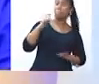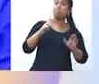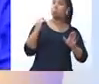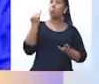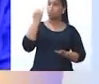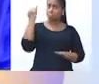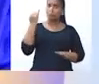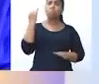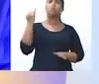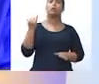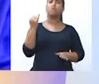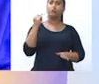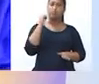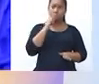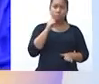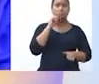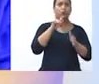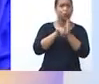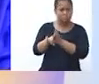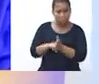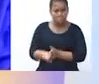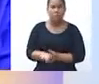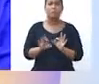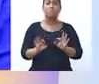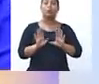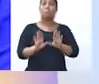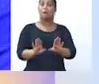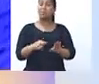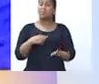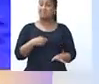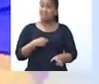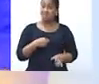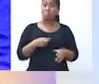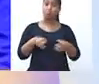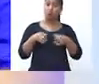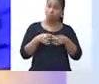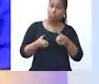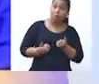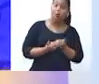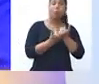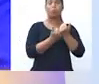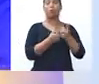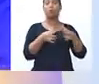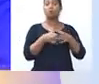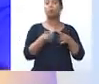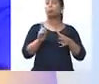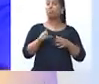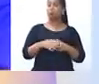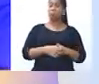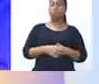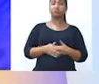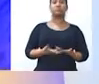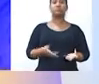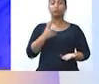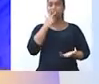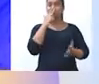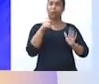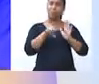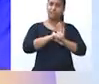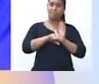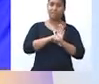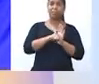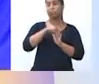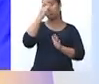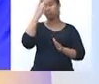importante as mulheres estarem no mundo científico e tal, mas eu não sou a favor desse movimento. Então, virou uma coisa meio negativa. E aí, as pessoas